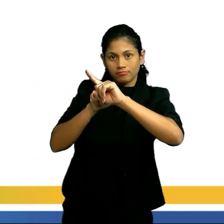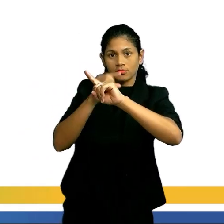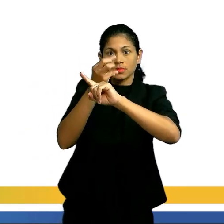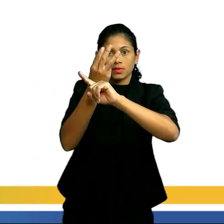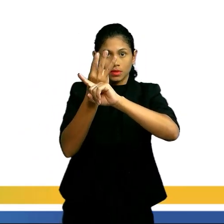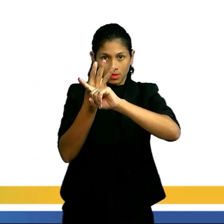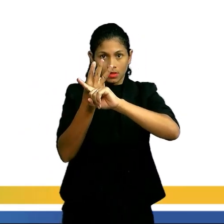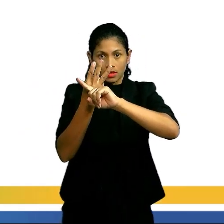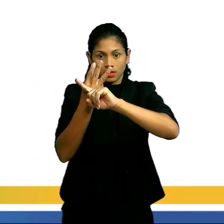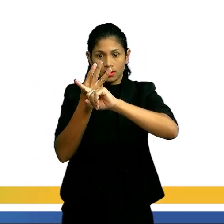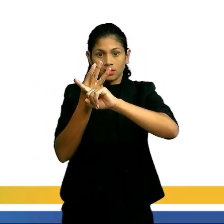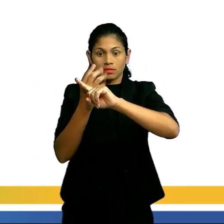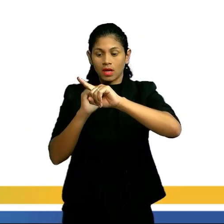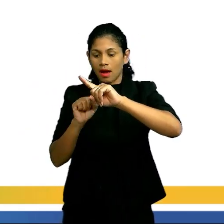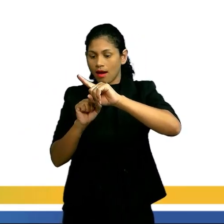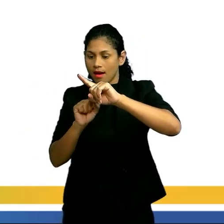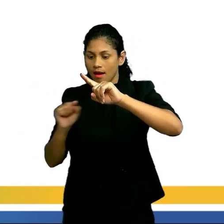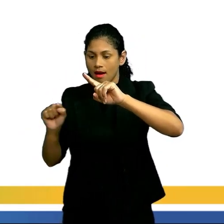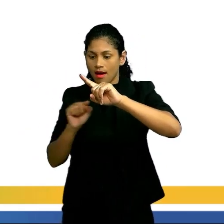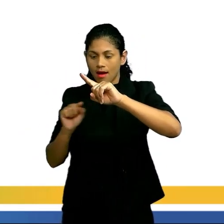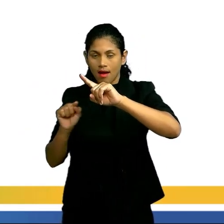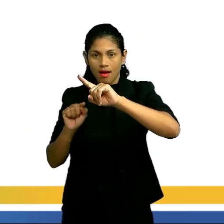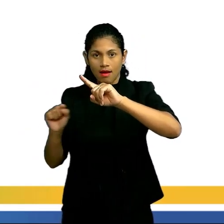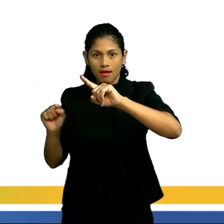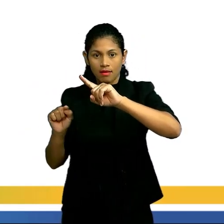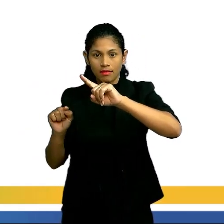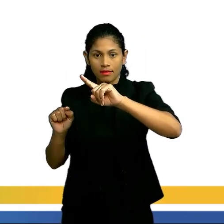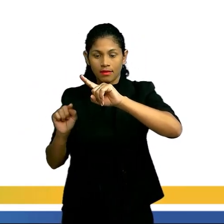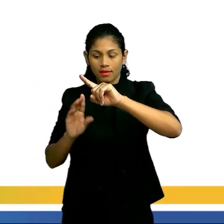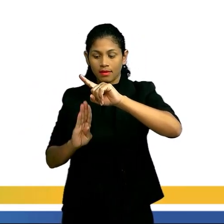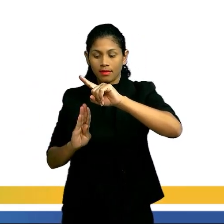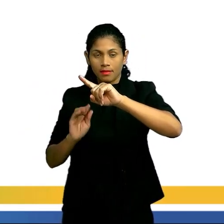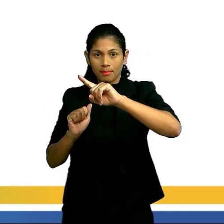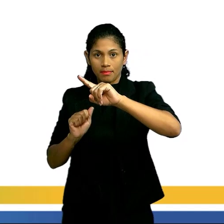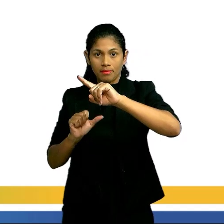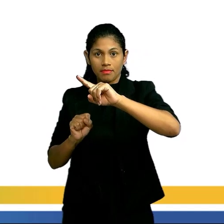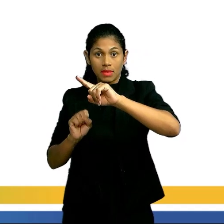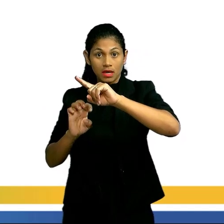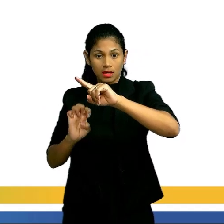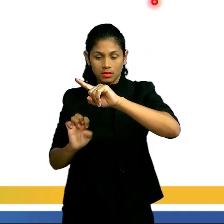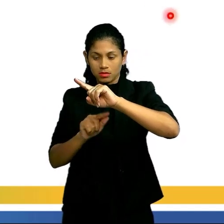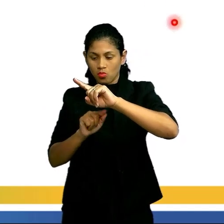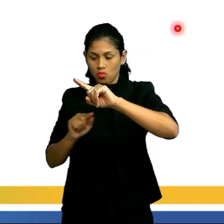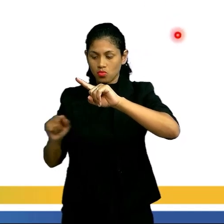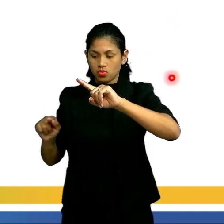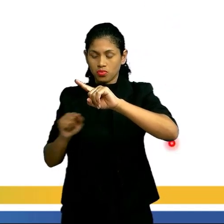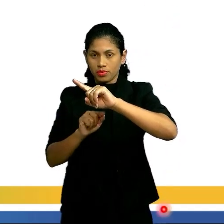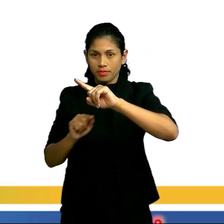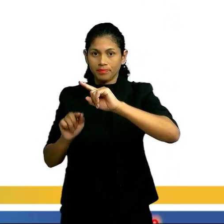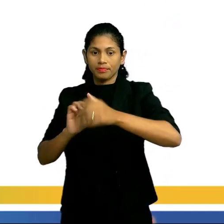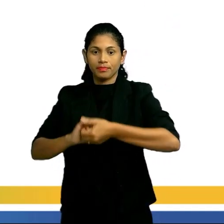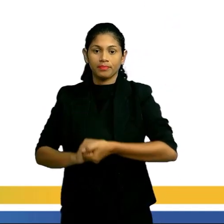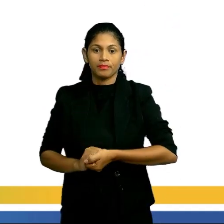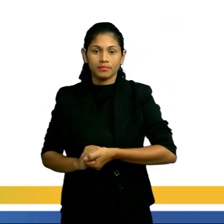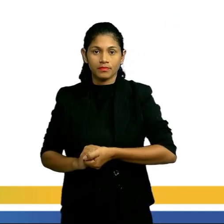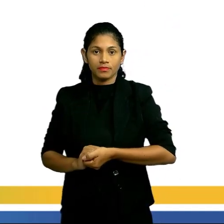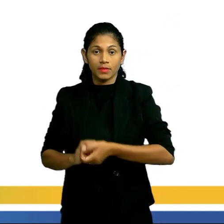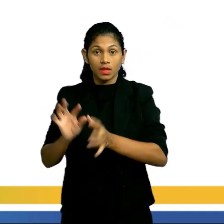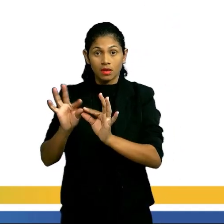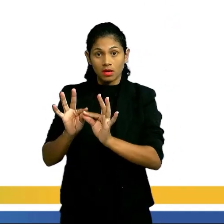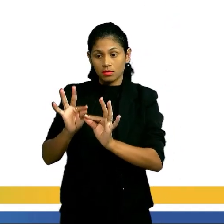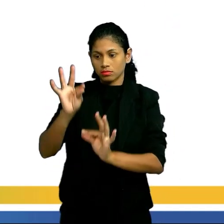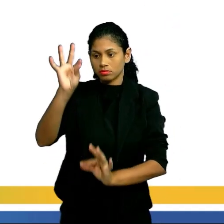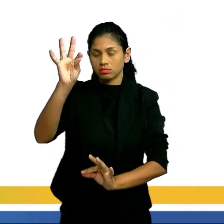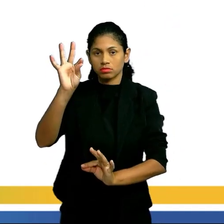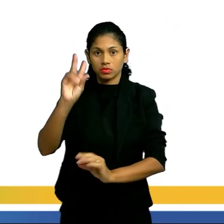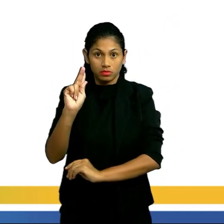a base, que a gente vai usar daqui a pouco, e aqui a altura, que é o que a gente quer descobrir, tá bom? Vamos lá.